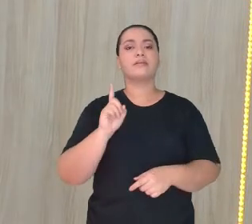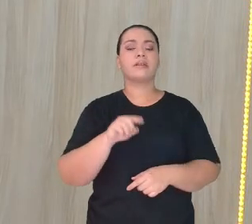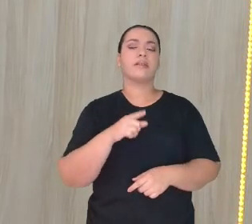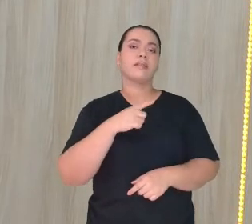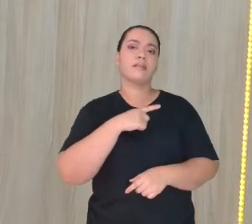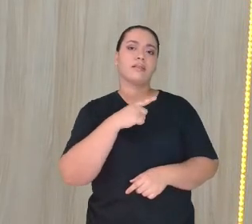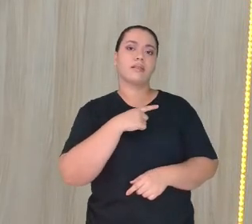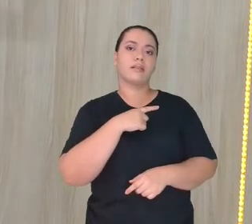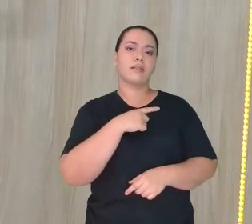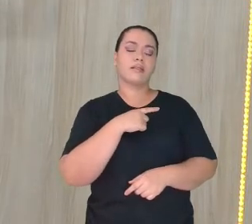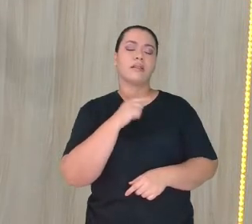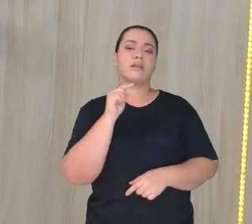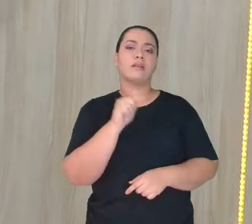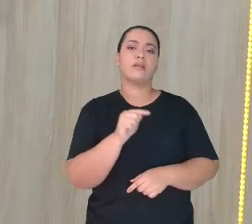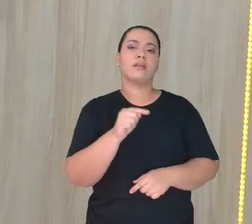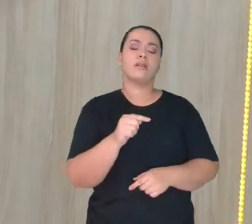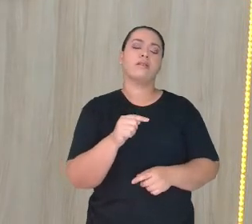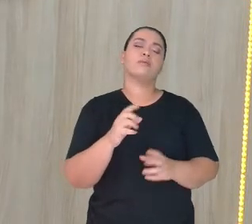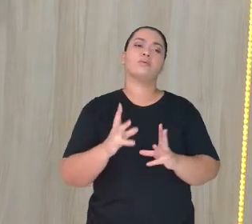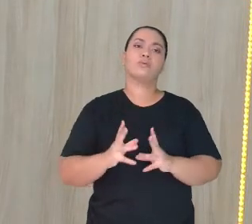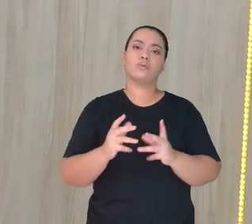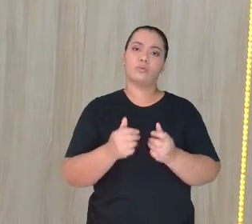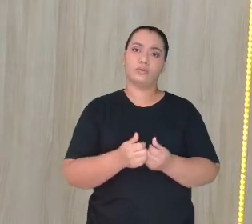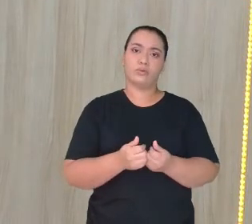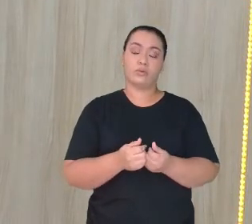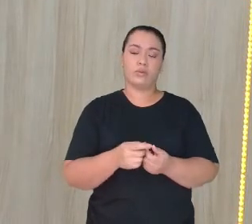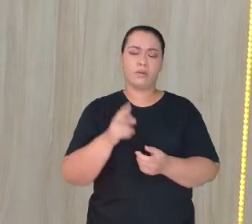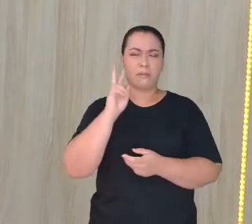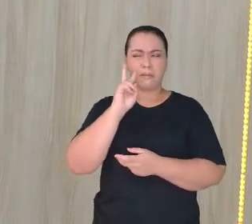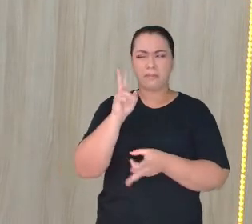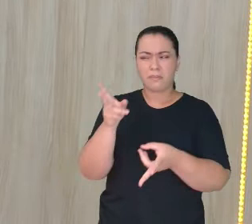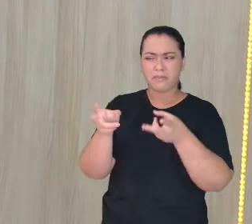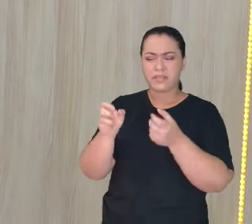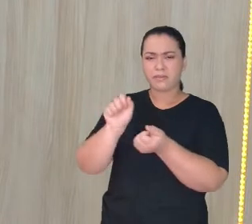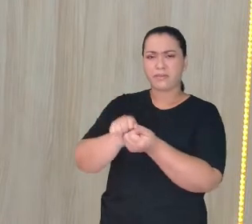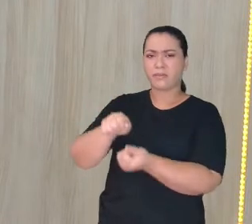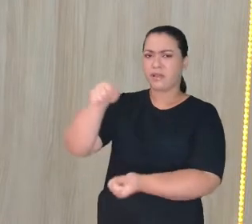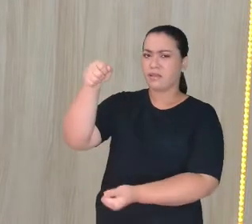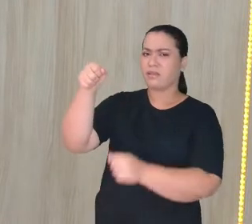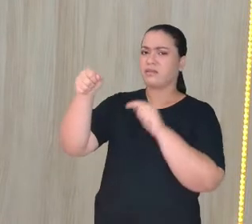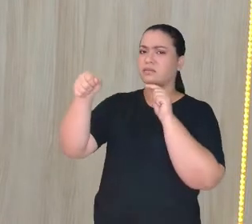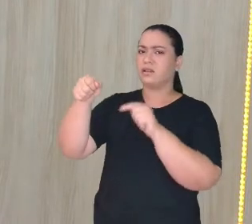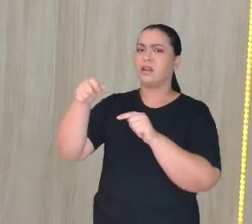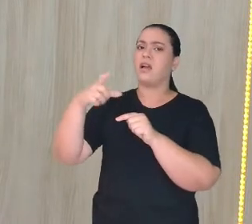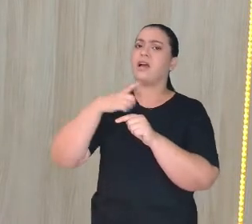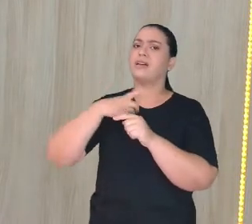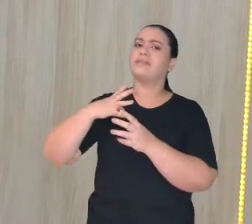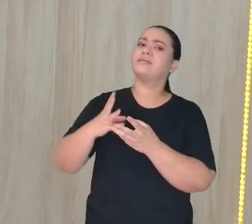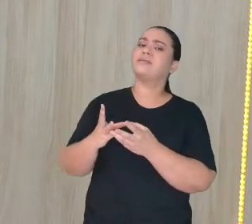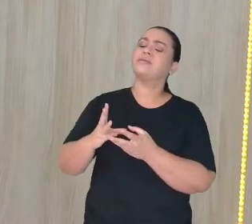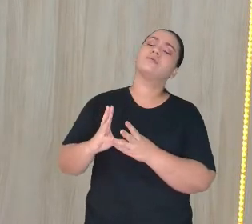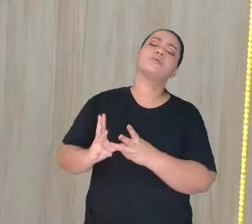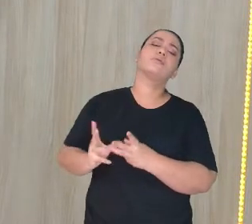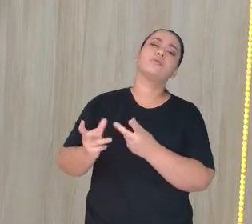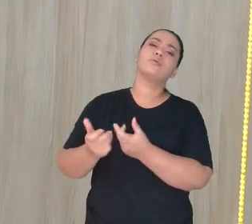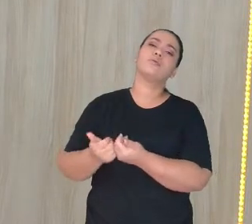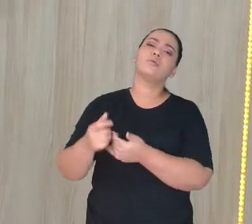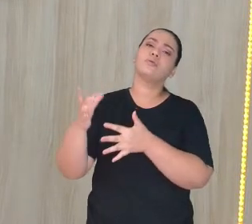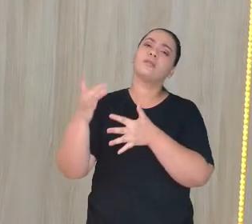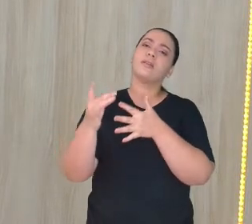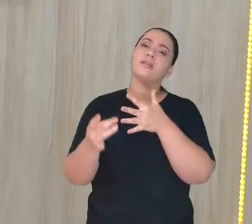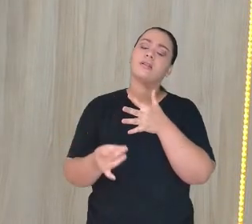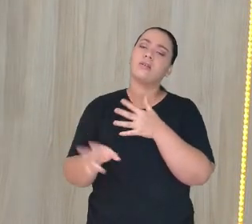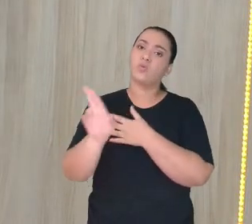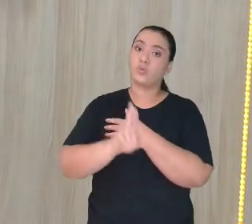todo. Então, é essencial que a gente olhe para um cartaz e perceba todos os elementos. Que